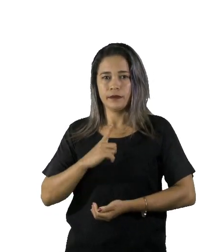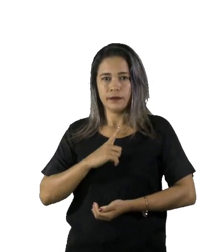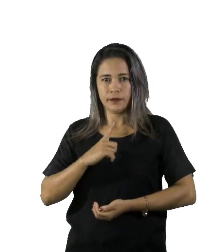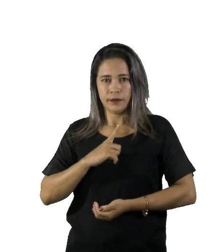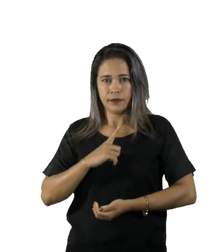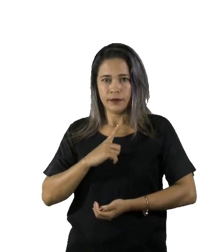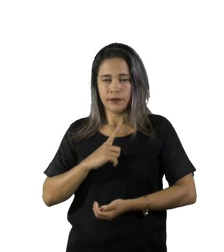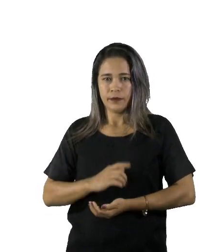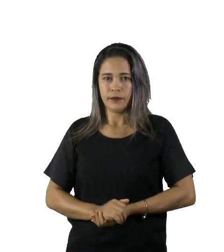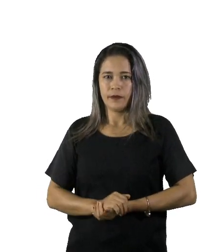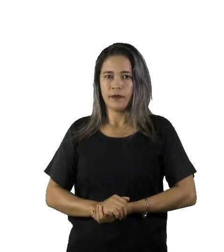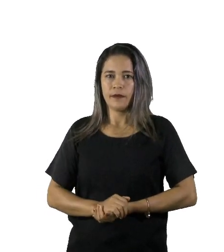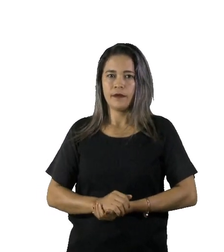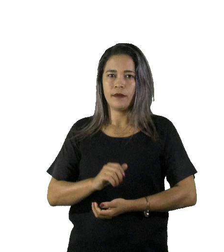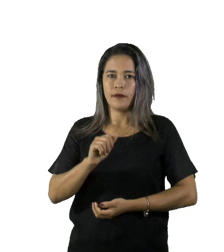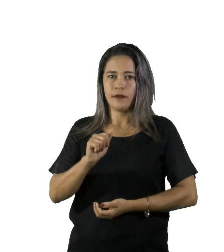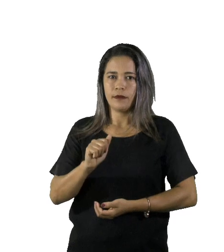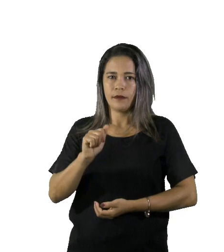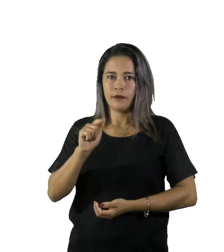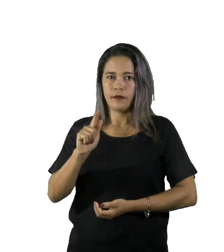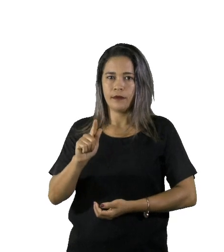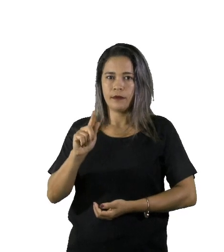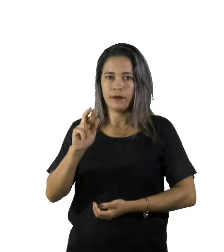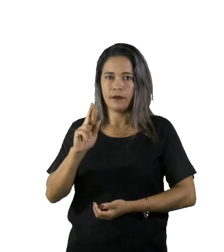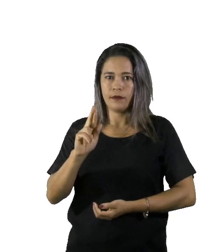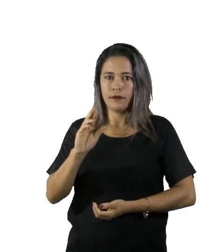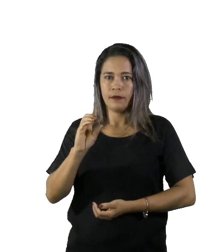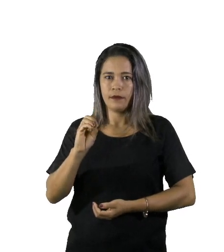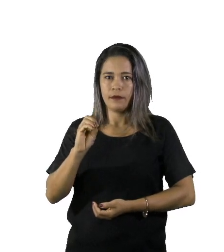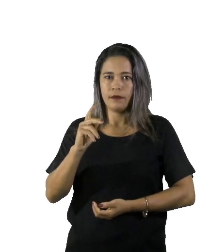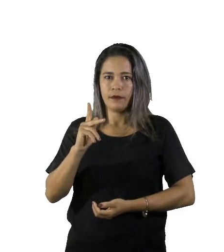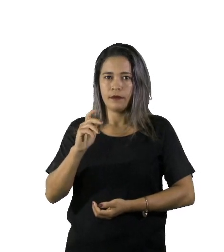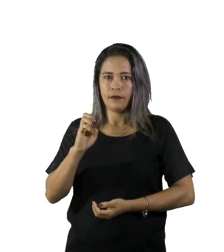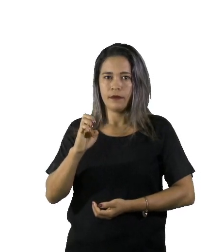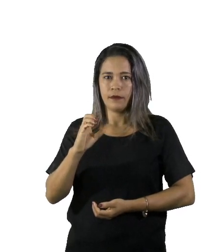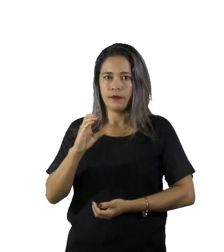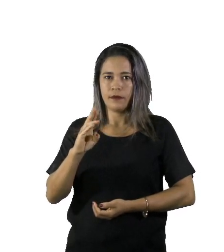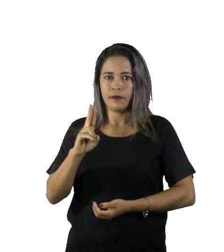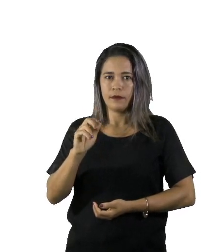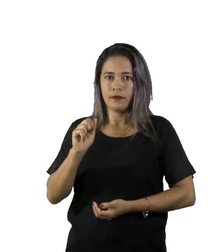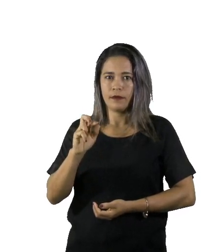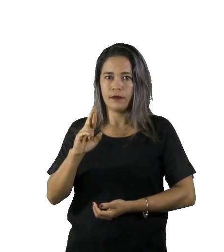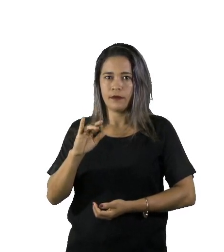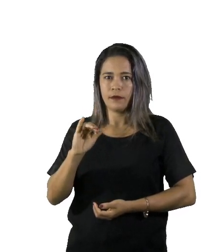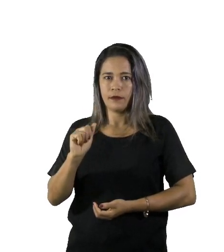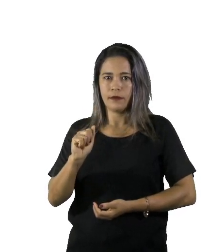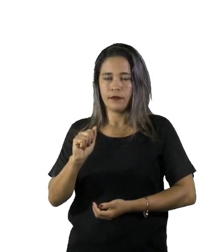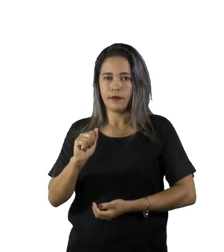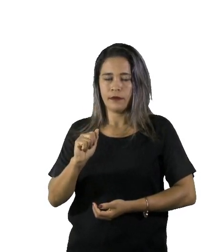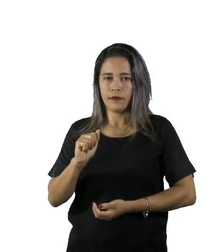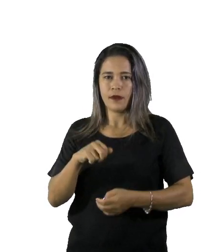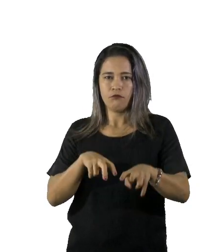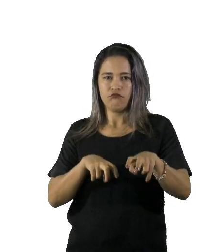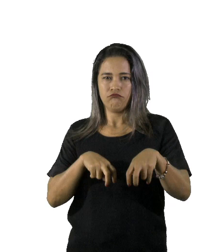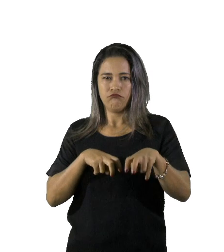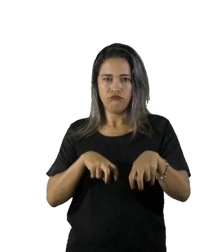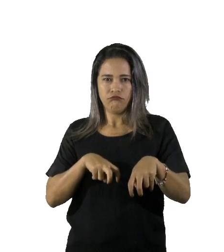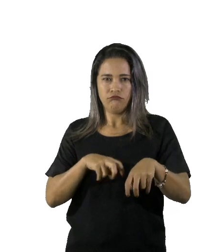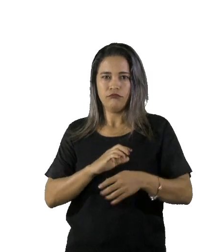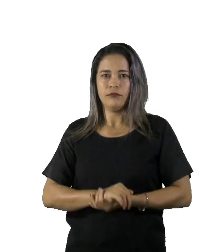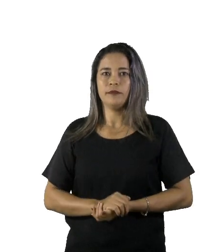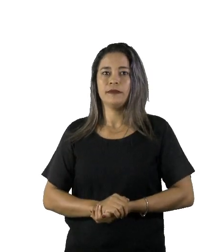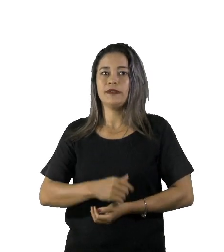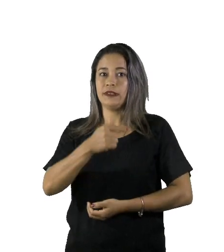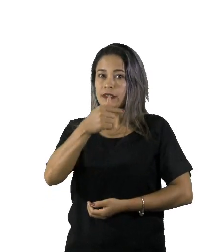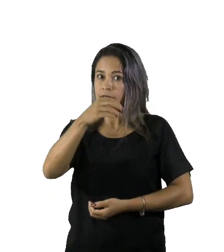a agropecuária. Então 70% da água que nós temos, a água potável, ela é